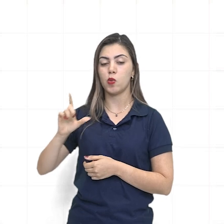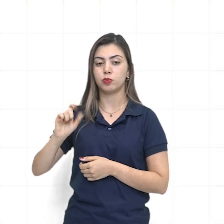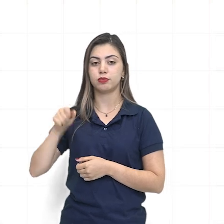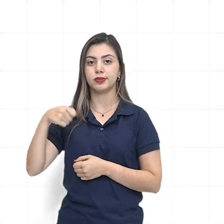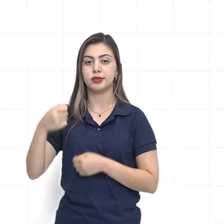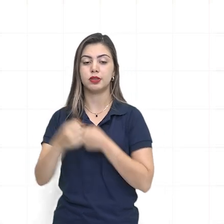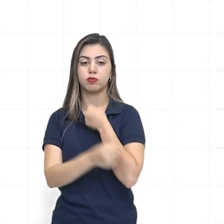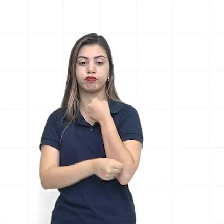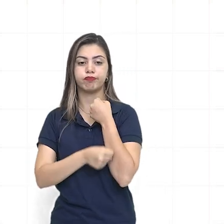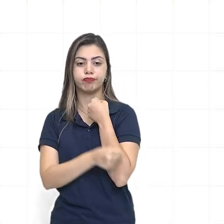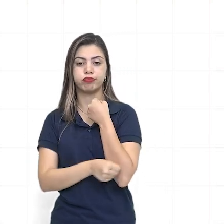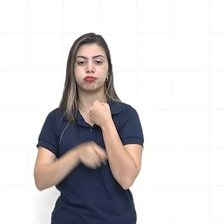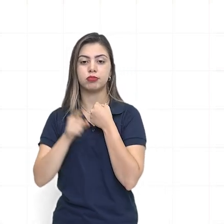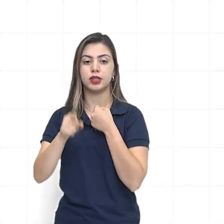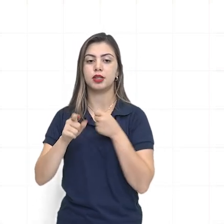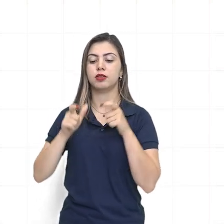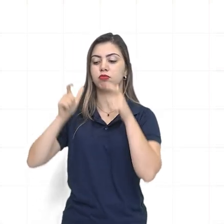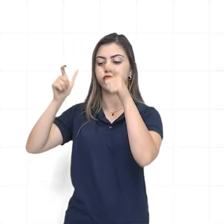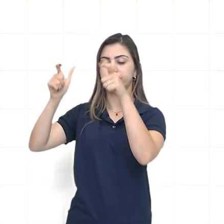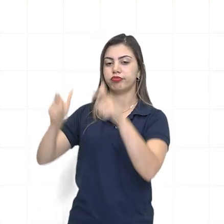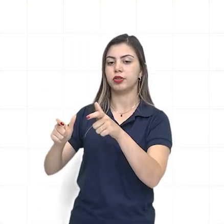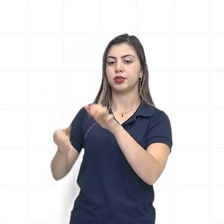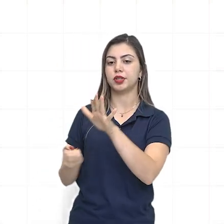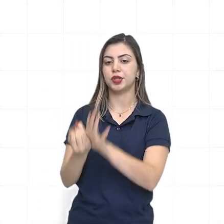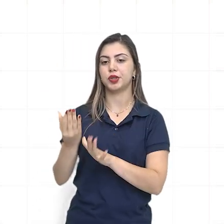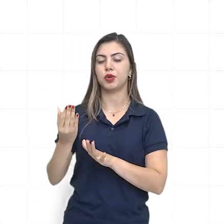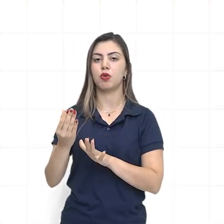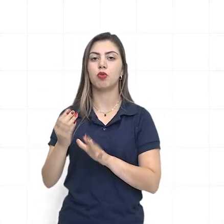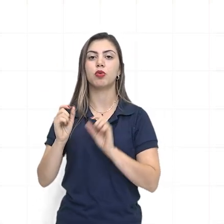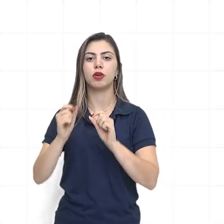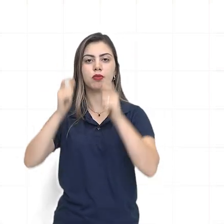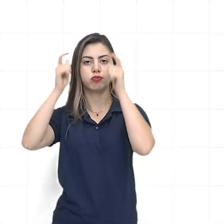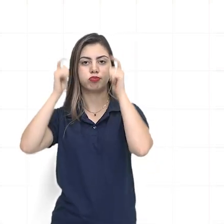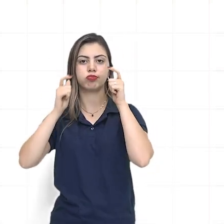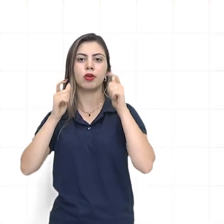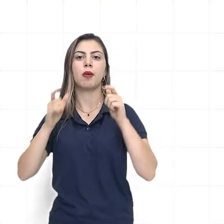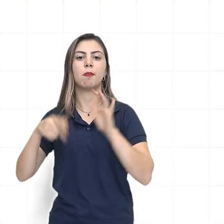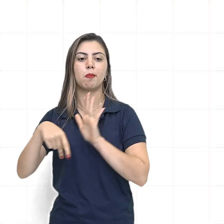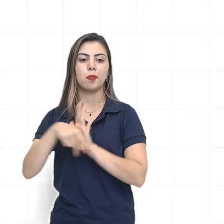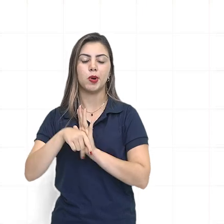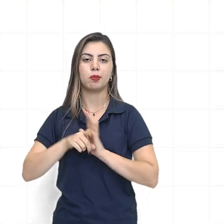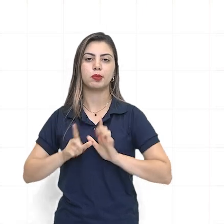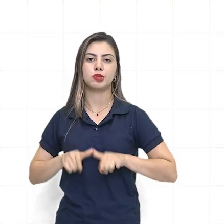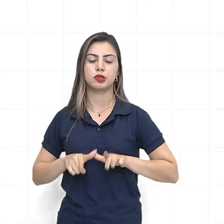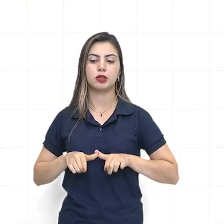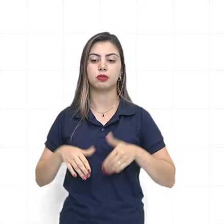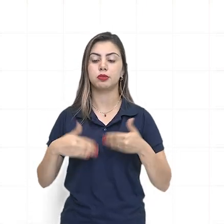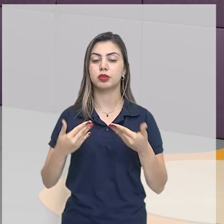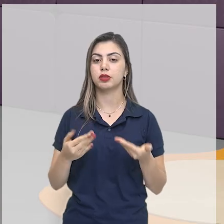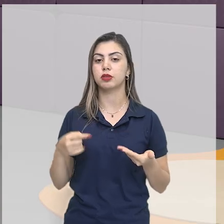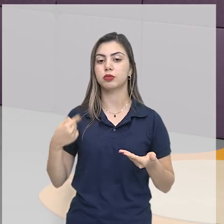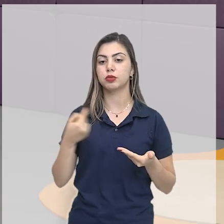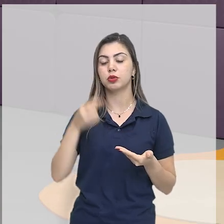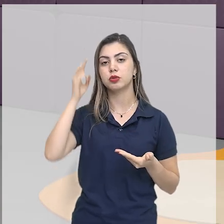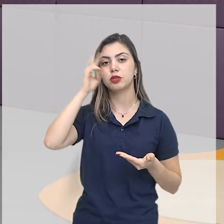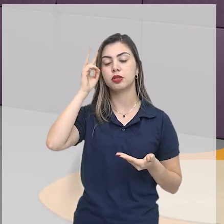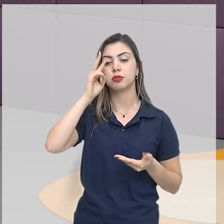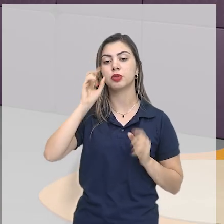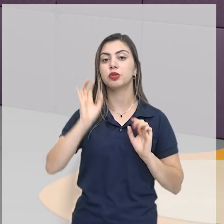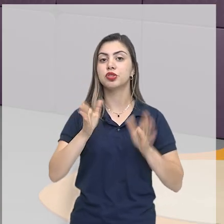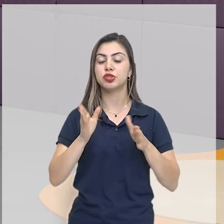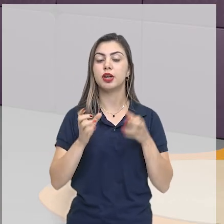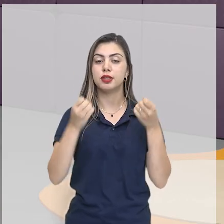dos hebreus e formou o reino de Israel. Então, vale lembrar que já falamos de